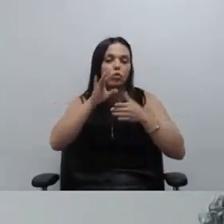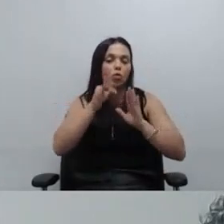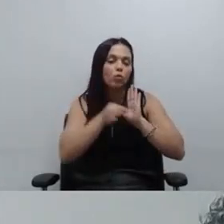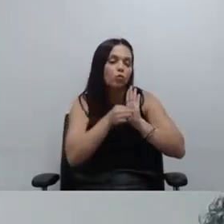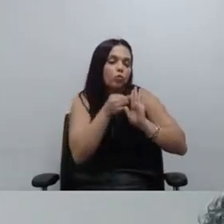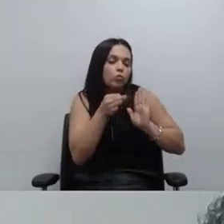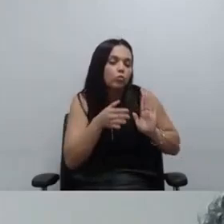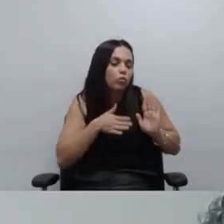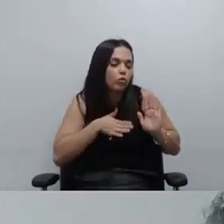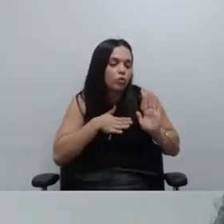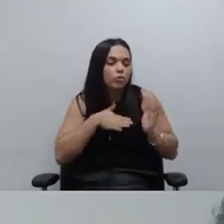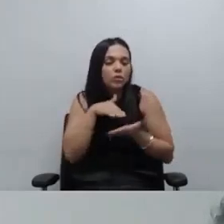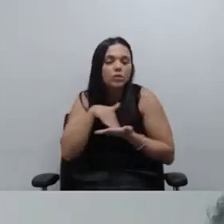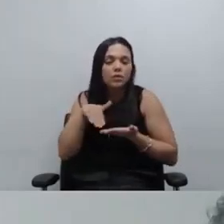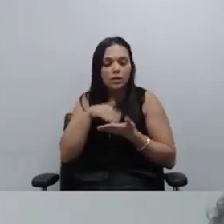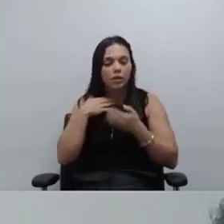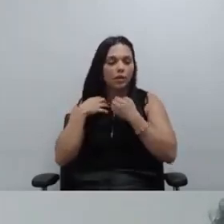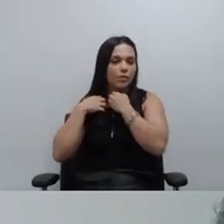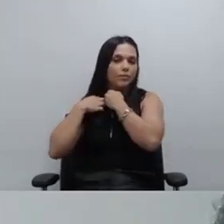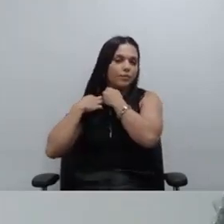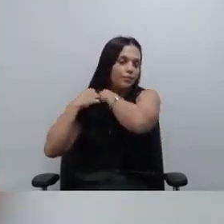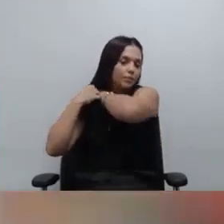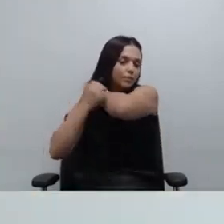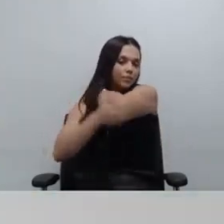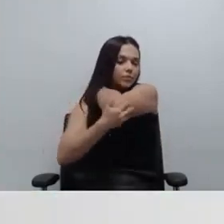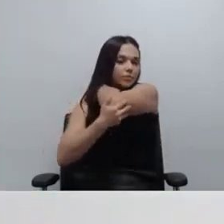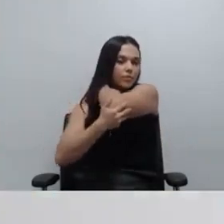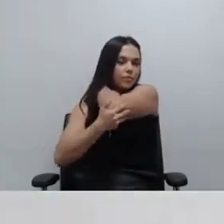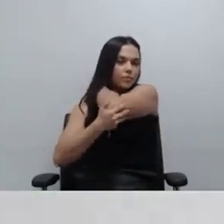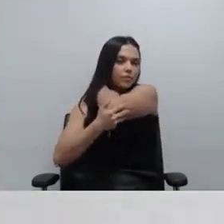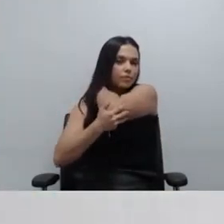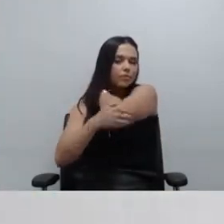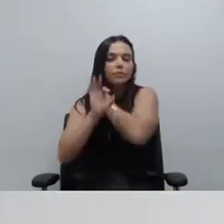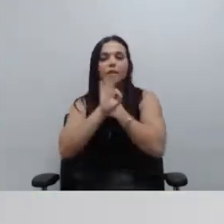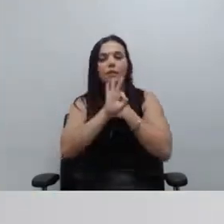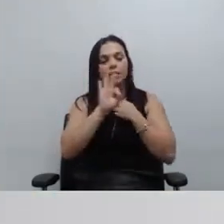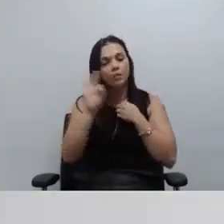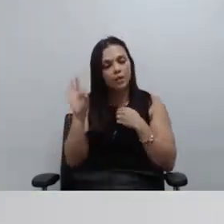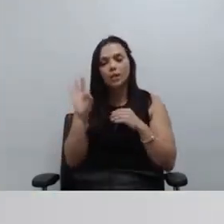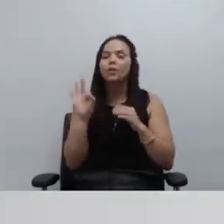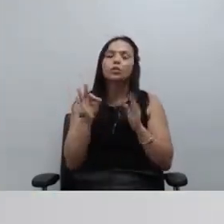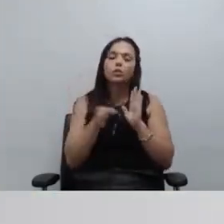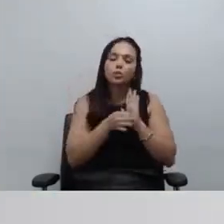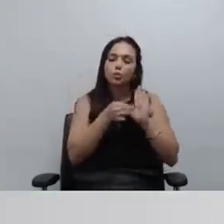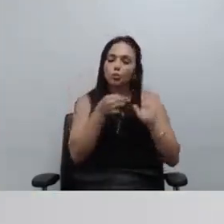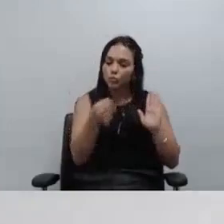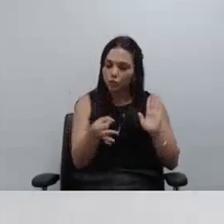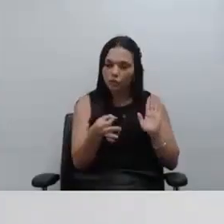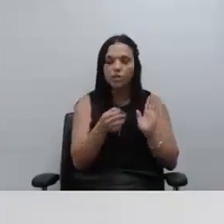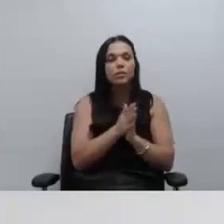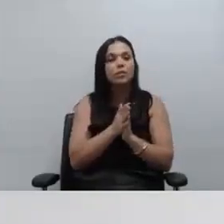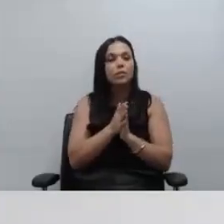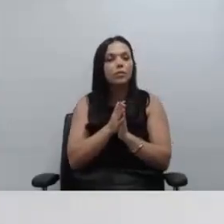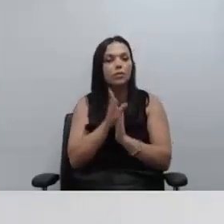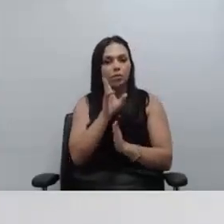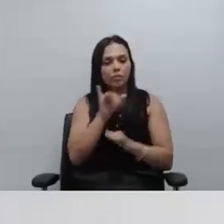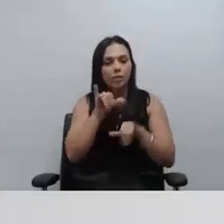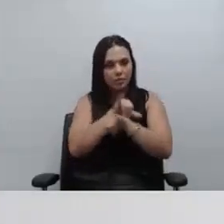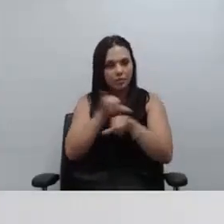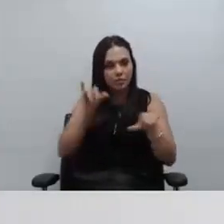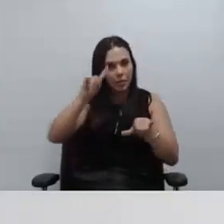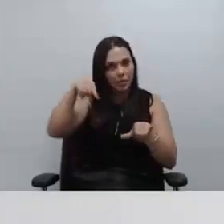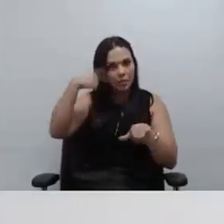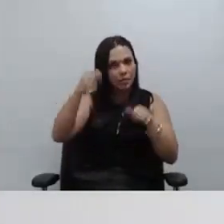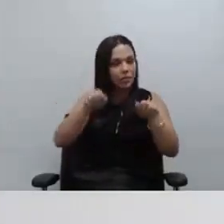sugestão da Secretaria. Excelente sugestão, anotei como encaminhamento e daremos notícia na próxima